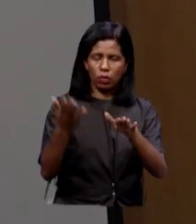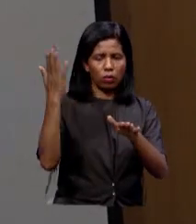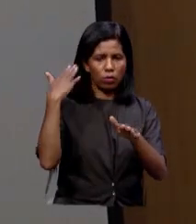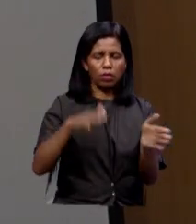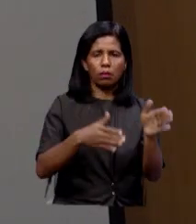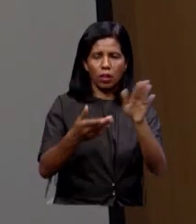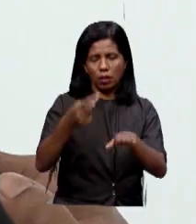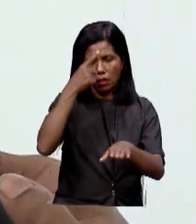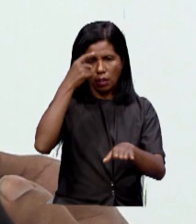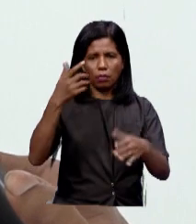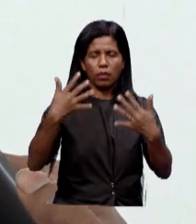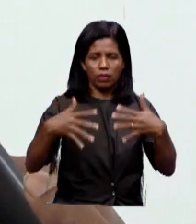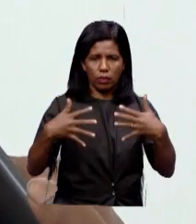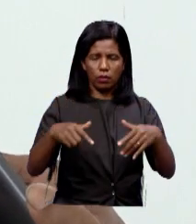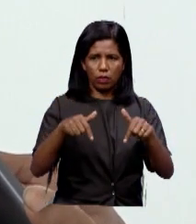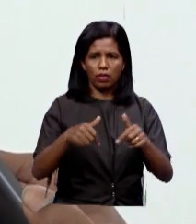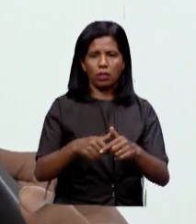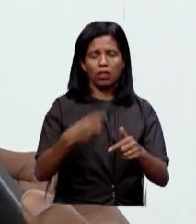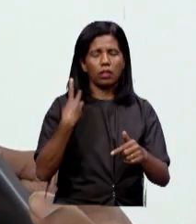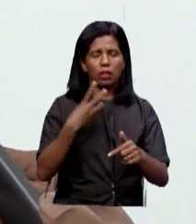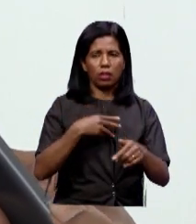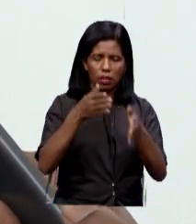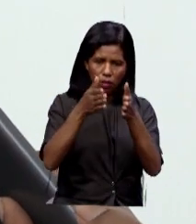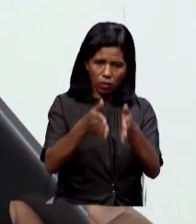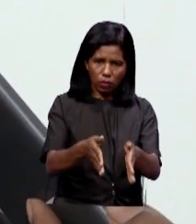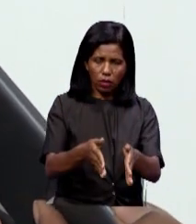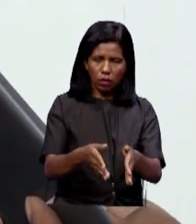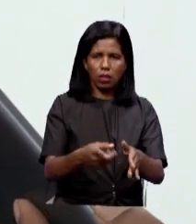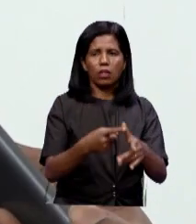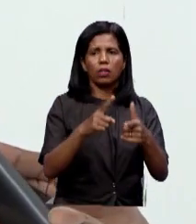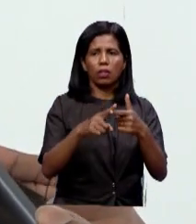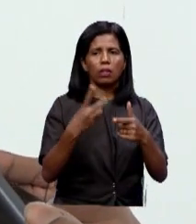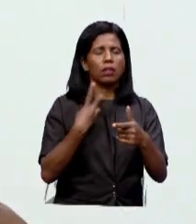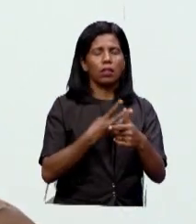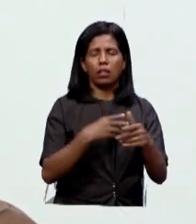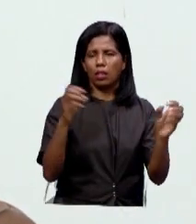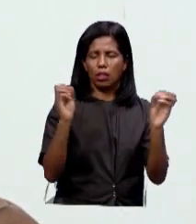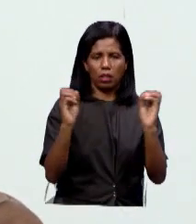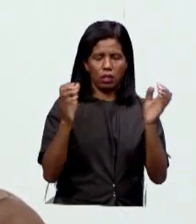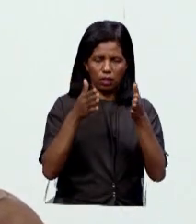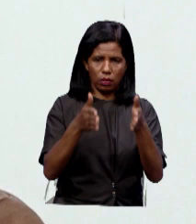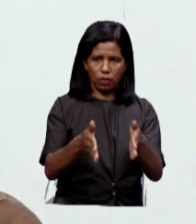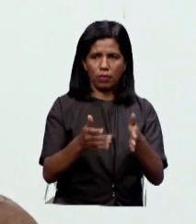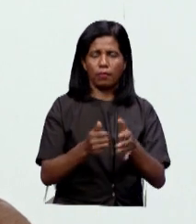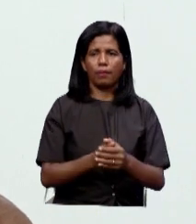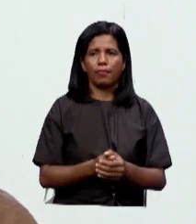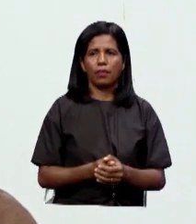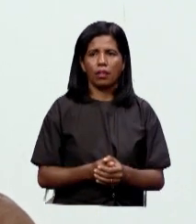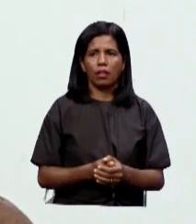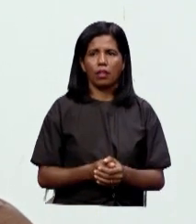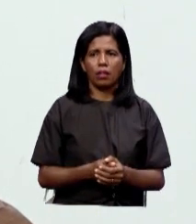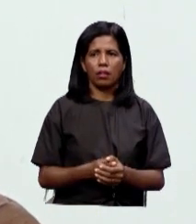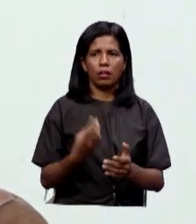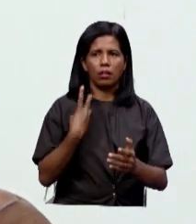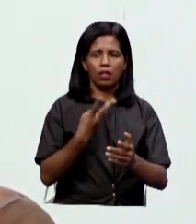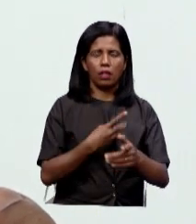né. Tanto sira nebe ita hakoi, ou basira nebe ita la hakoi. Chama eterna né, rasik, chama né,